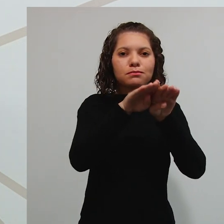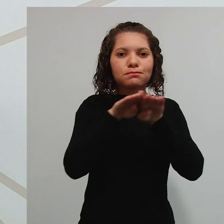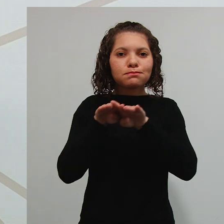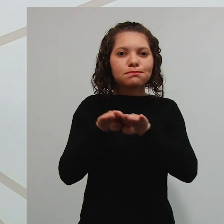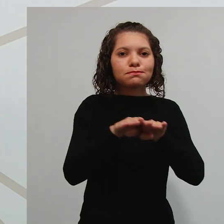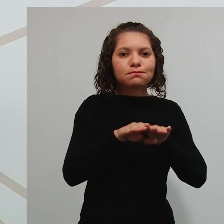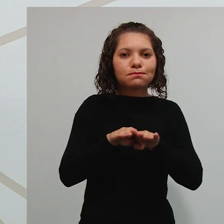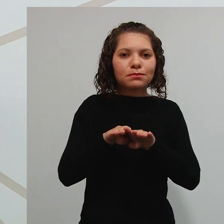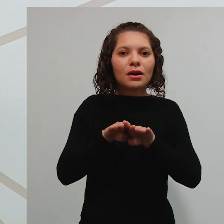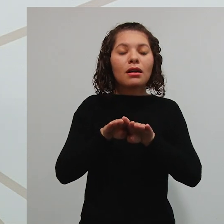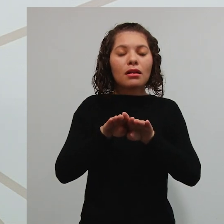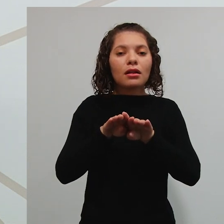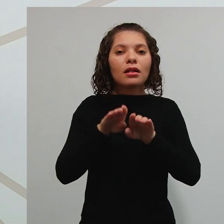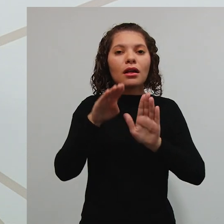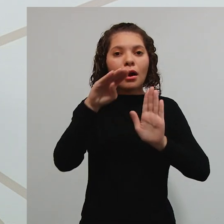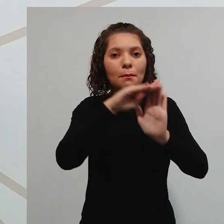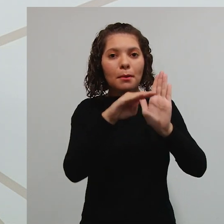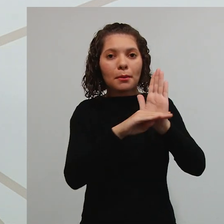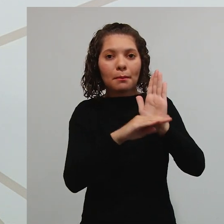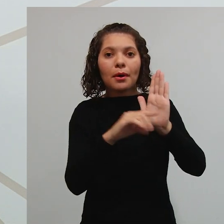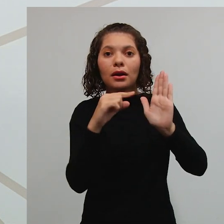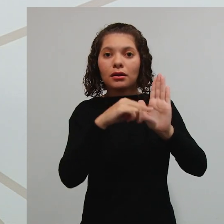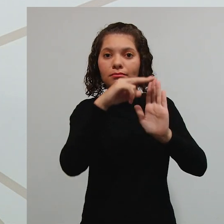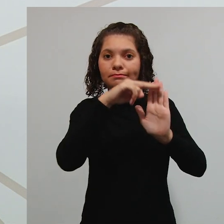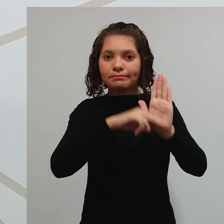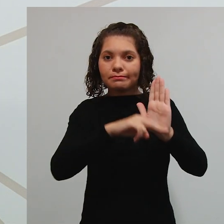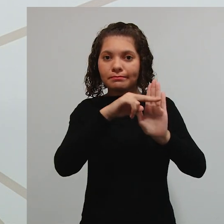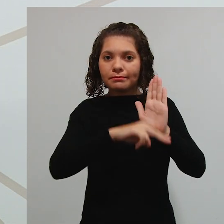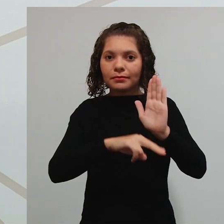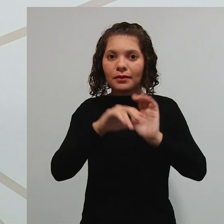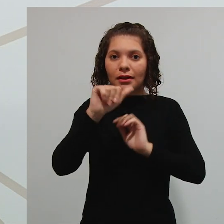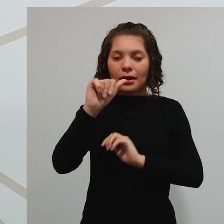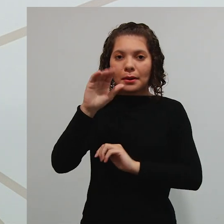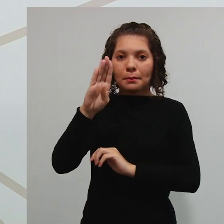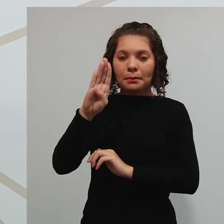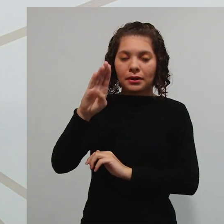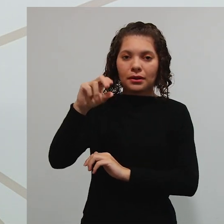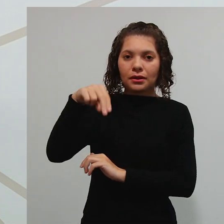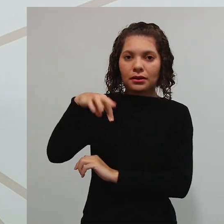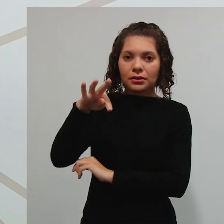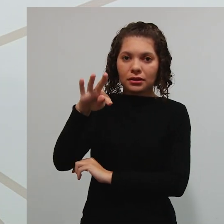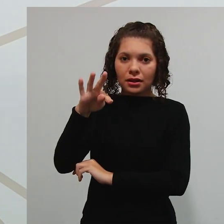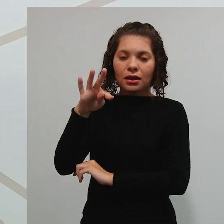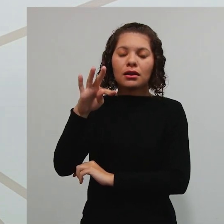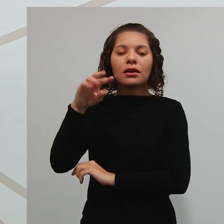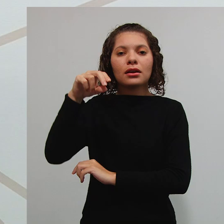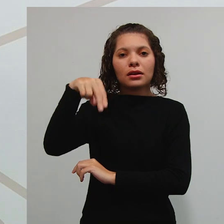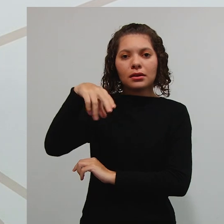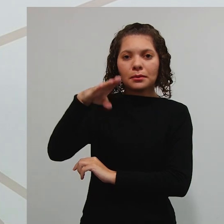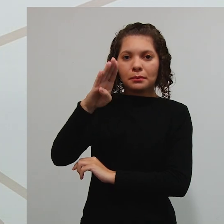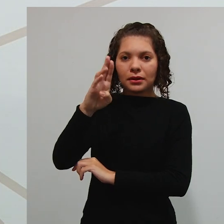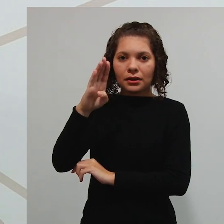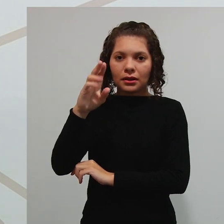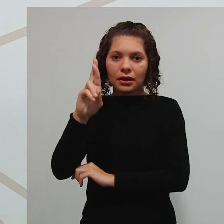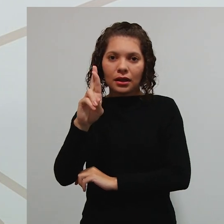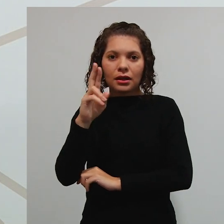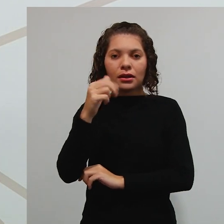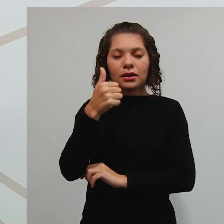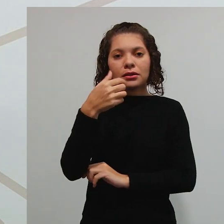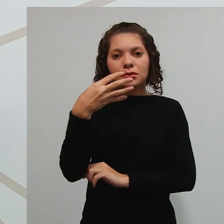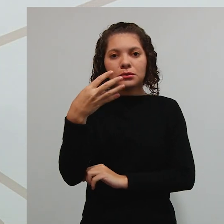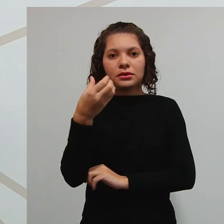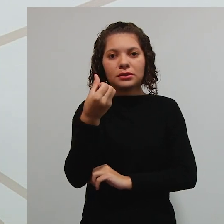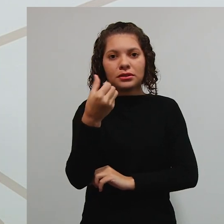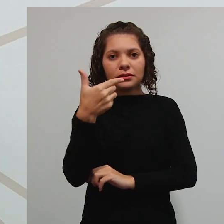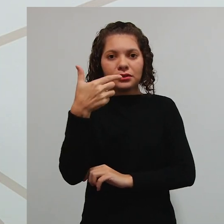estruturação, de acordo com as normas da Associação Brasileira de Normas Técnicas, as NBRs, a gente destaca a